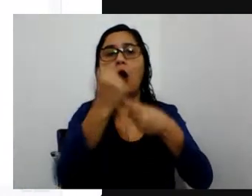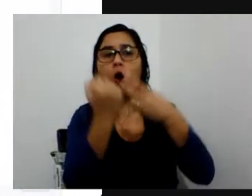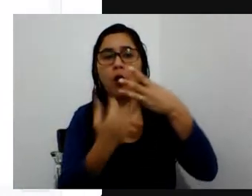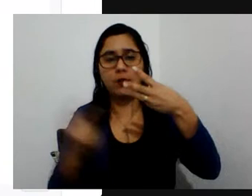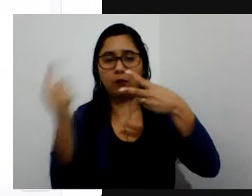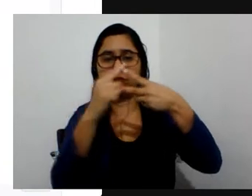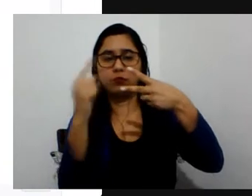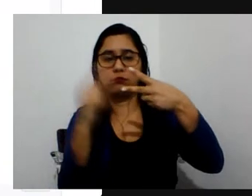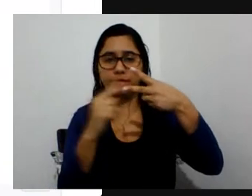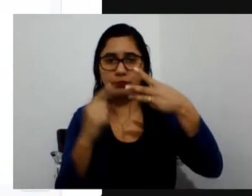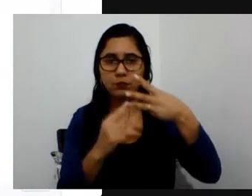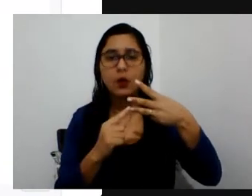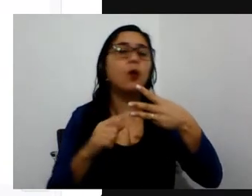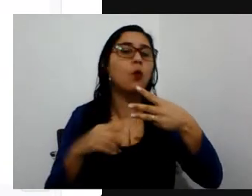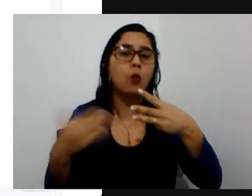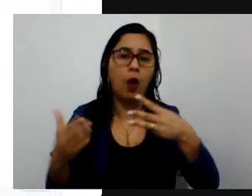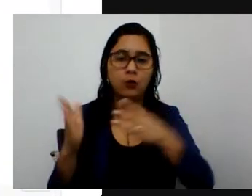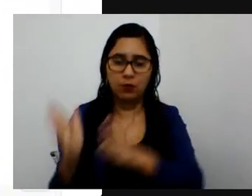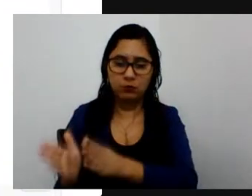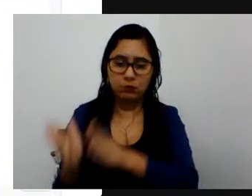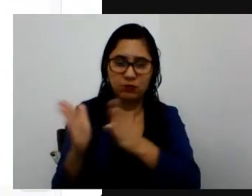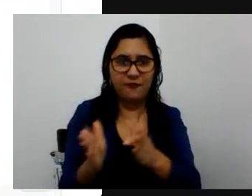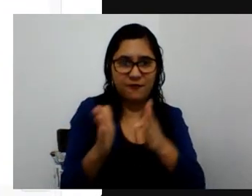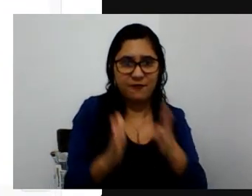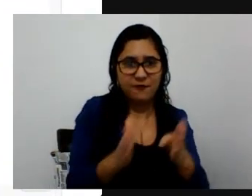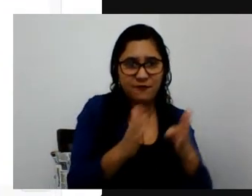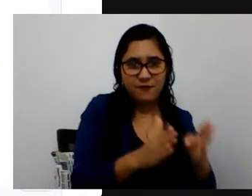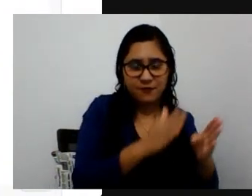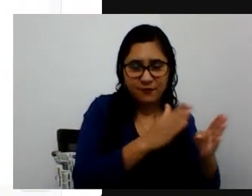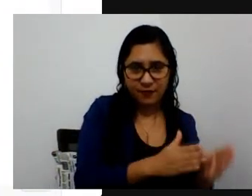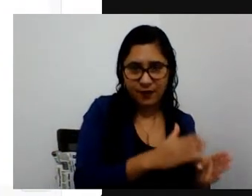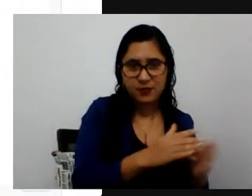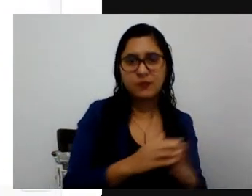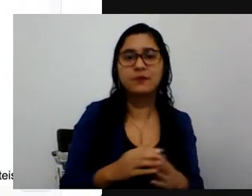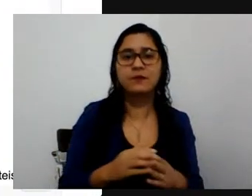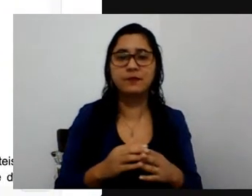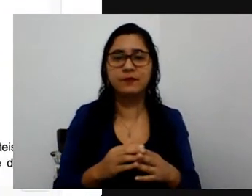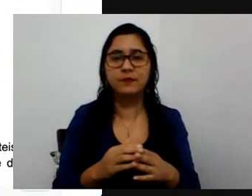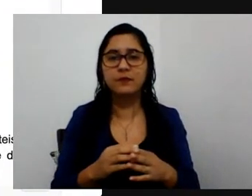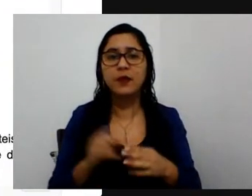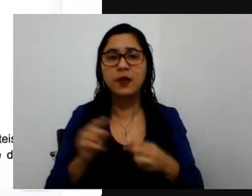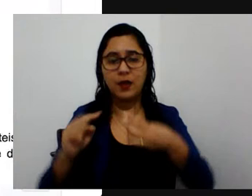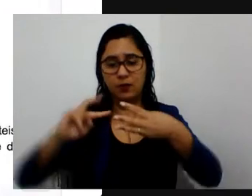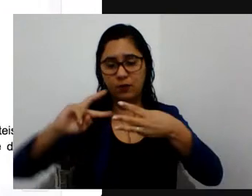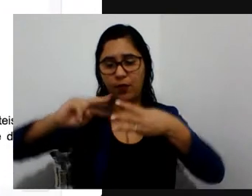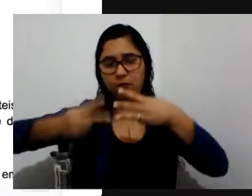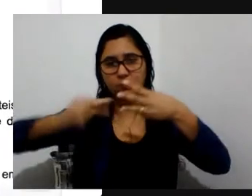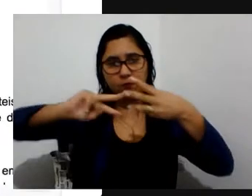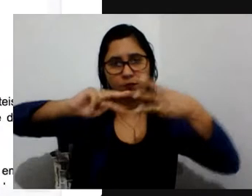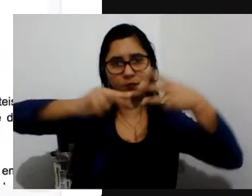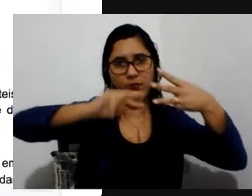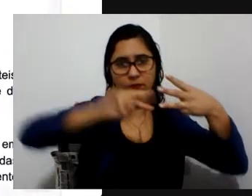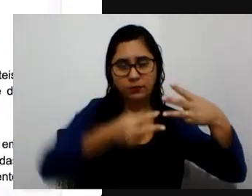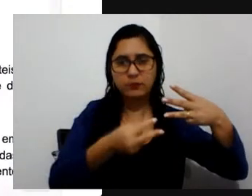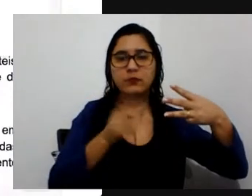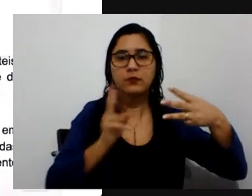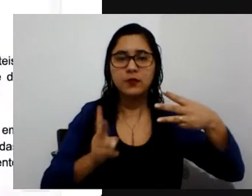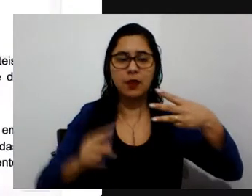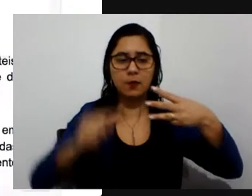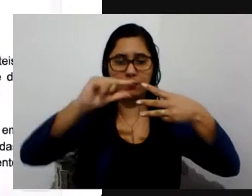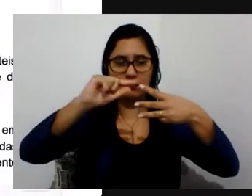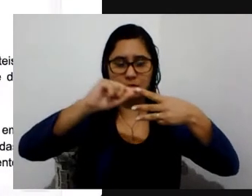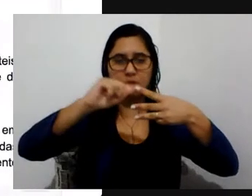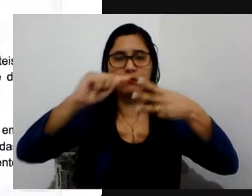candidatos nas fases subsequentes. Esta ordem irá modificando-se pela troca sequencial de posição